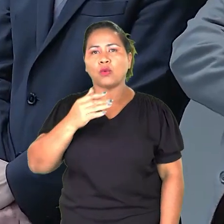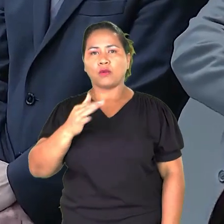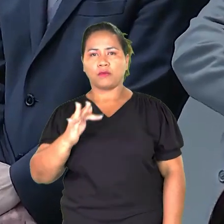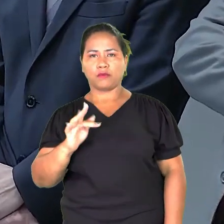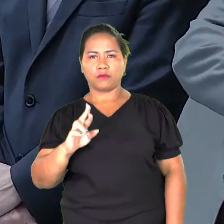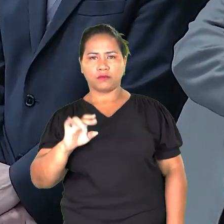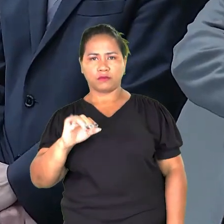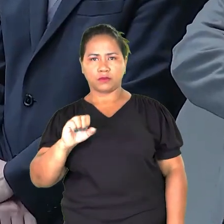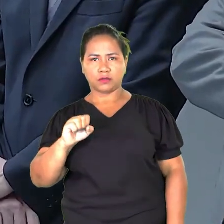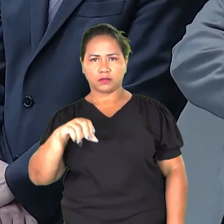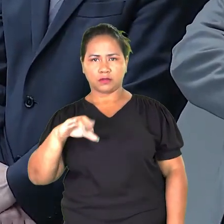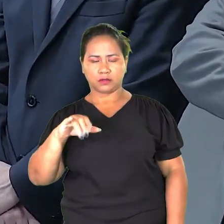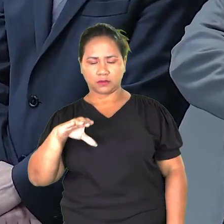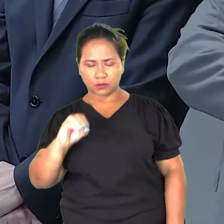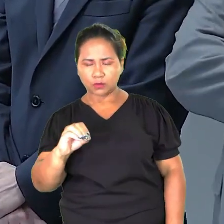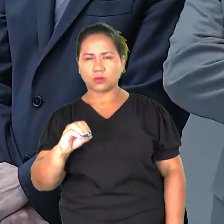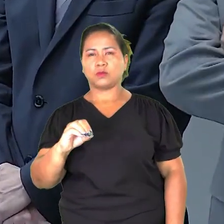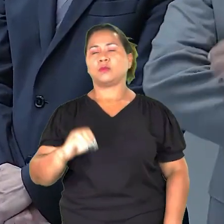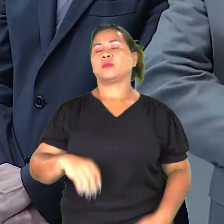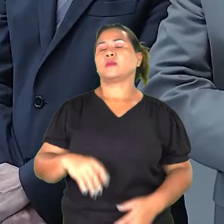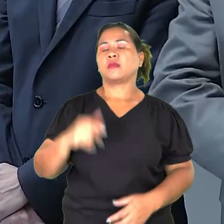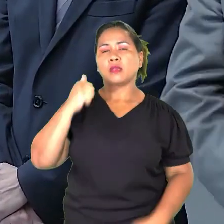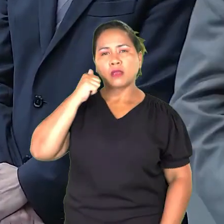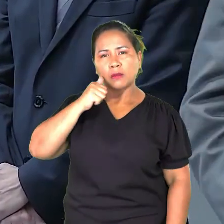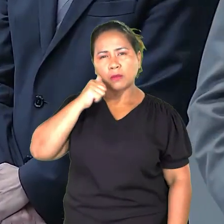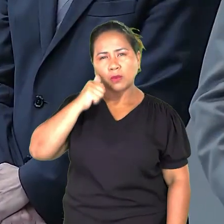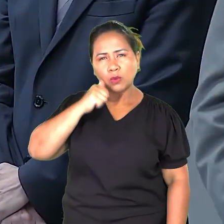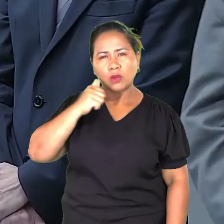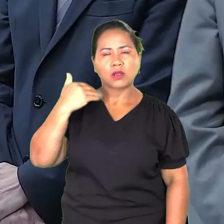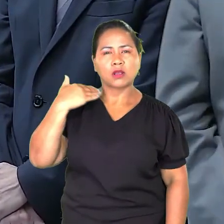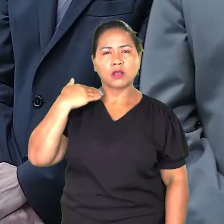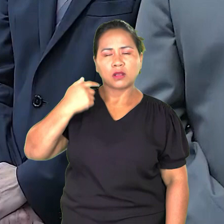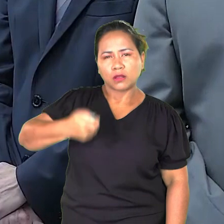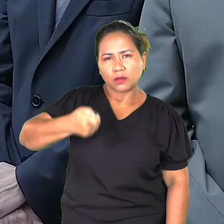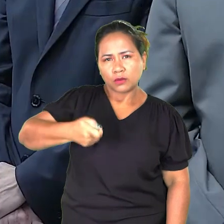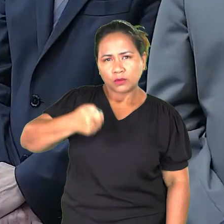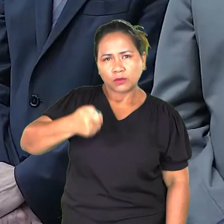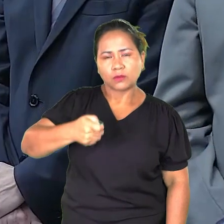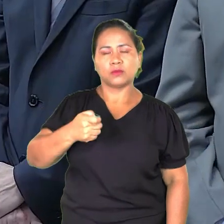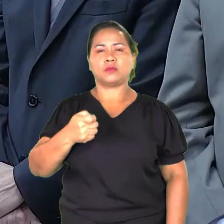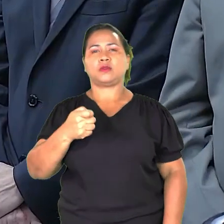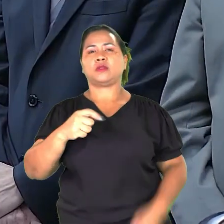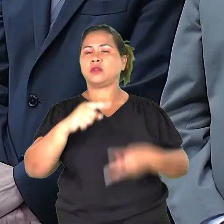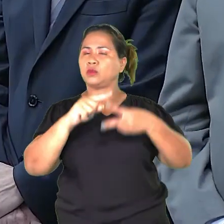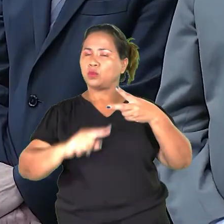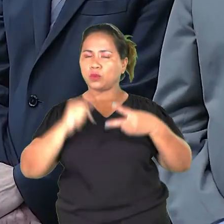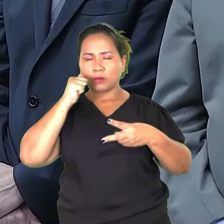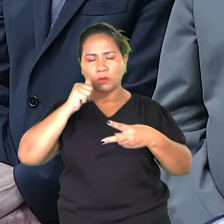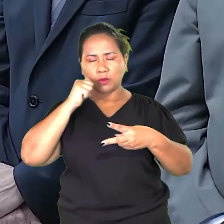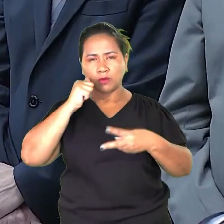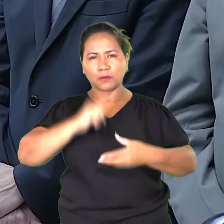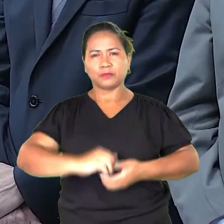Francisco Carlos Inouye Chintati; a juíza Domitila Mansur e a juíza Daniele Galvão.